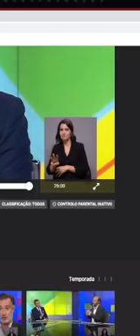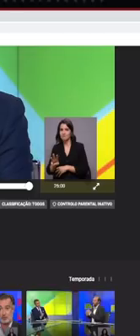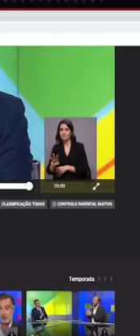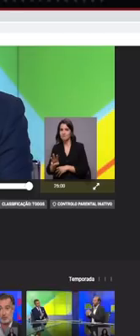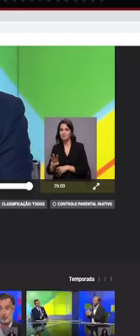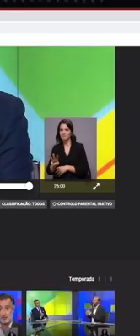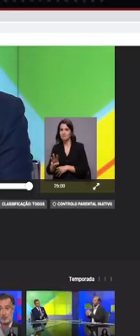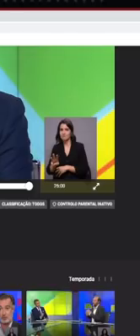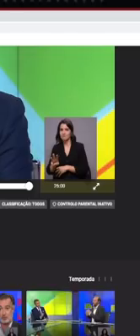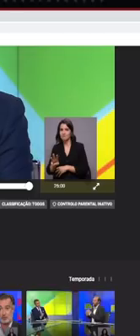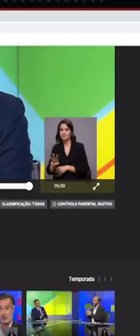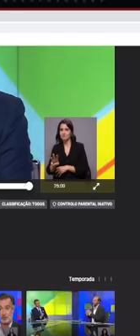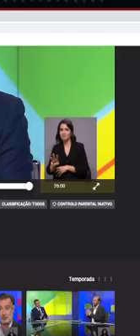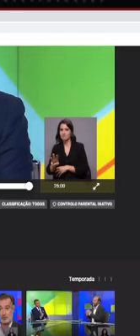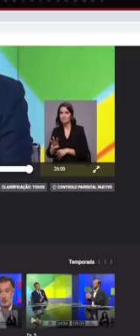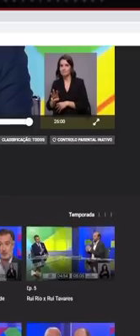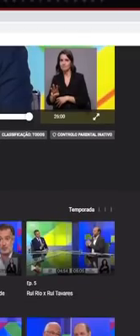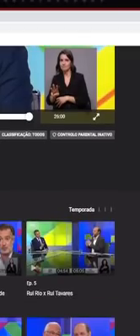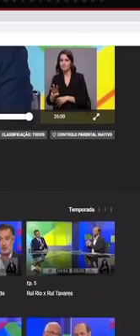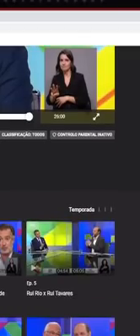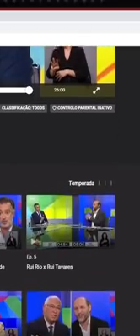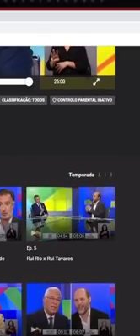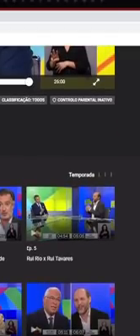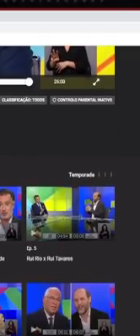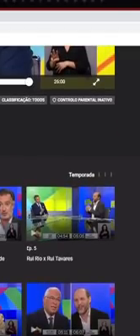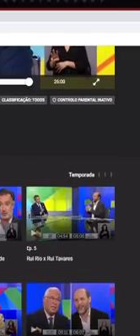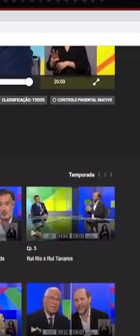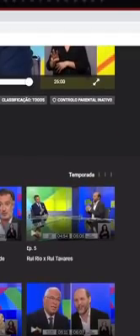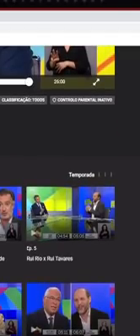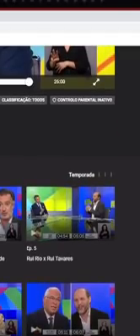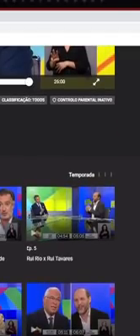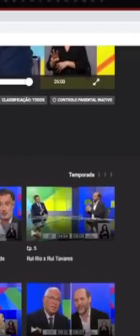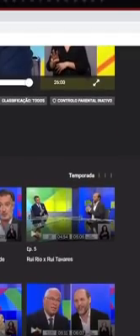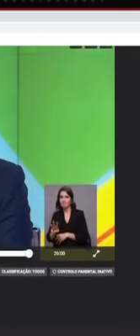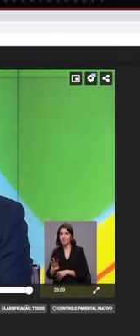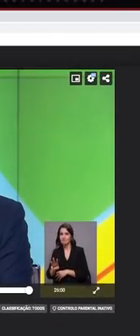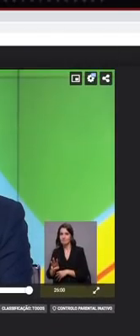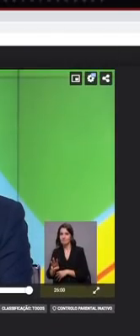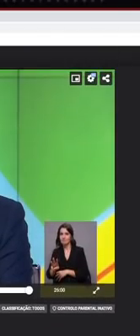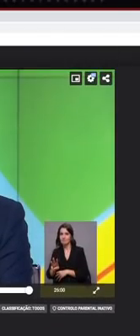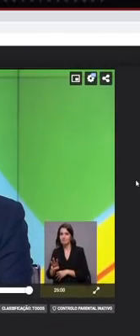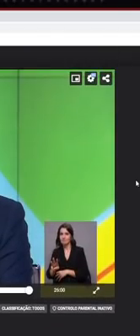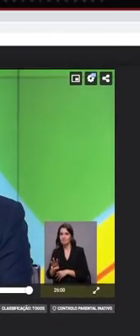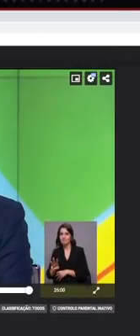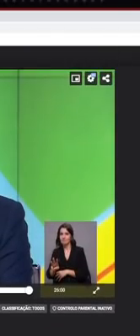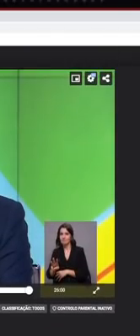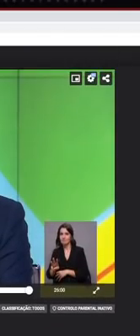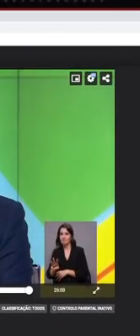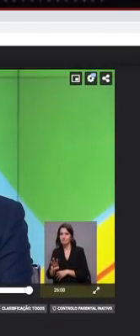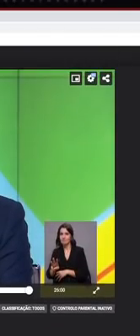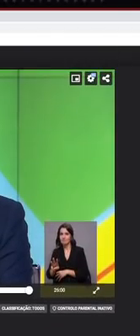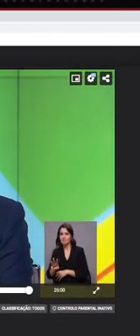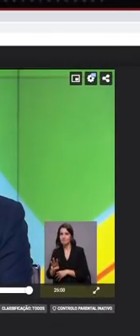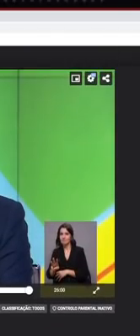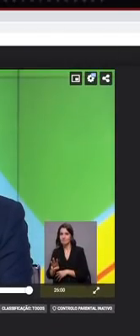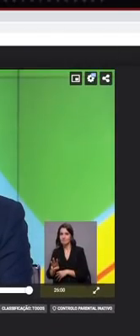pai é absurdo então não faz sentido é mesmo uma parvoíce pai não não sei não